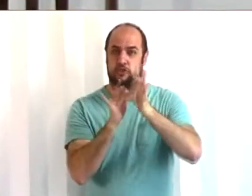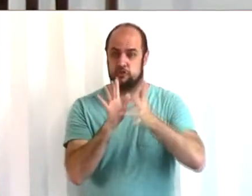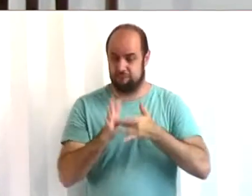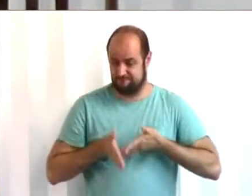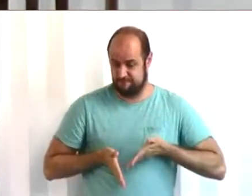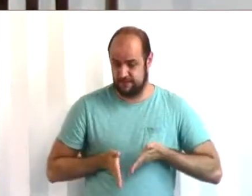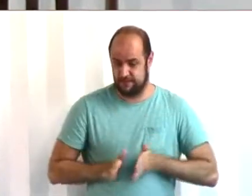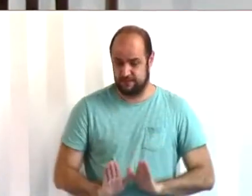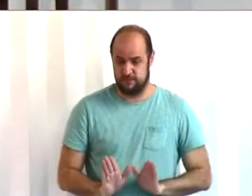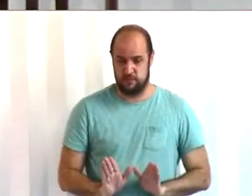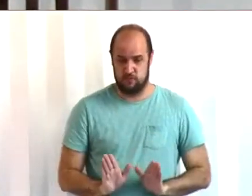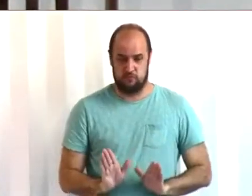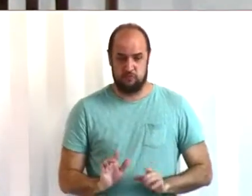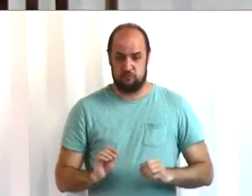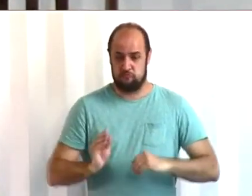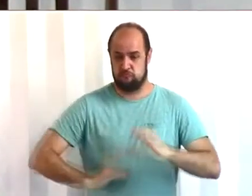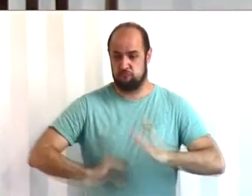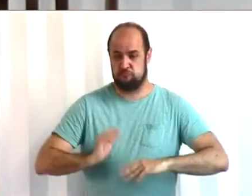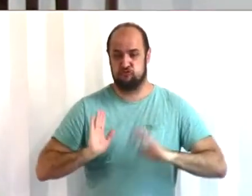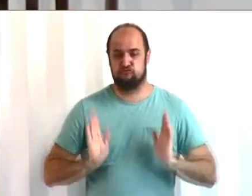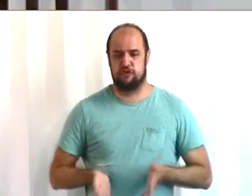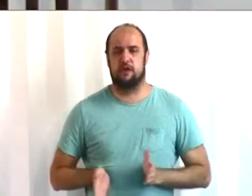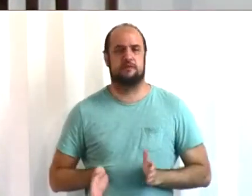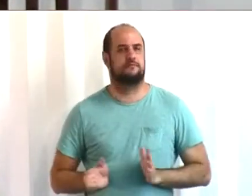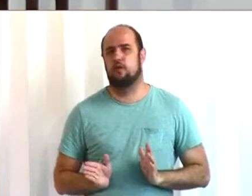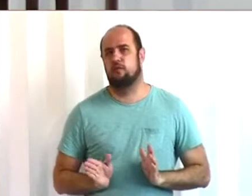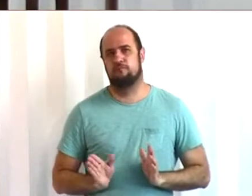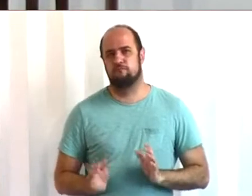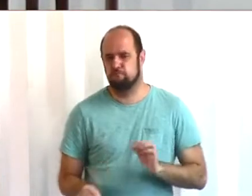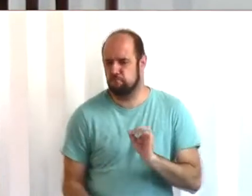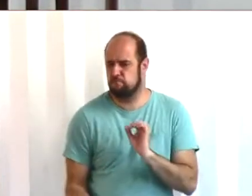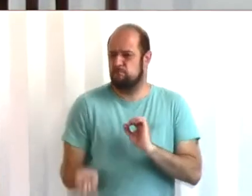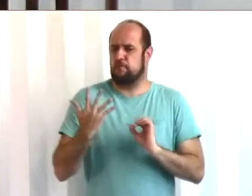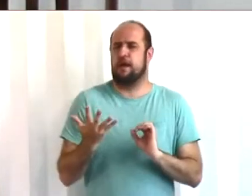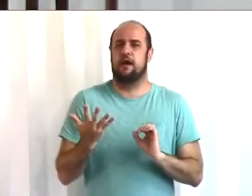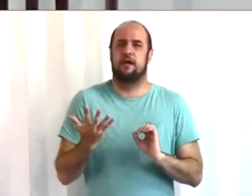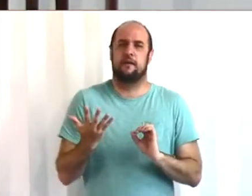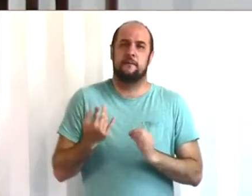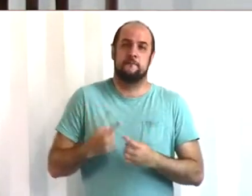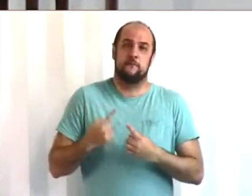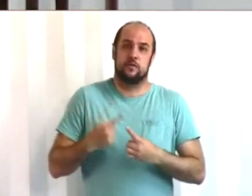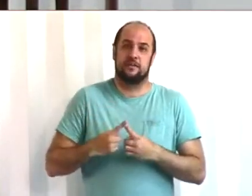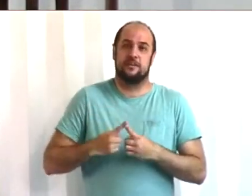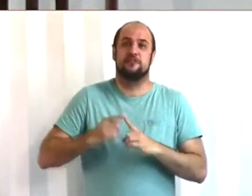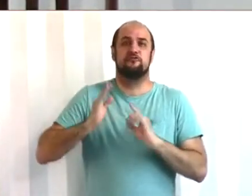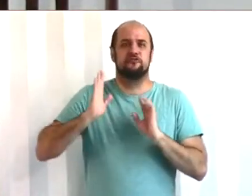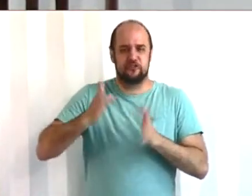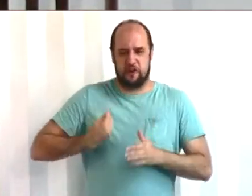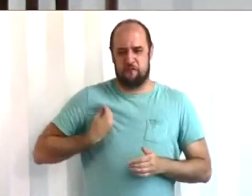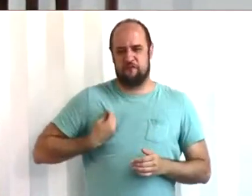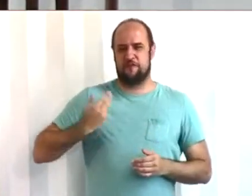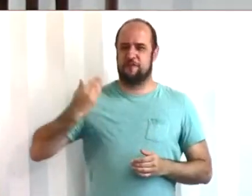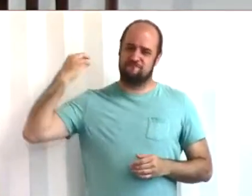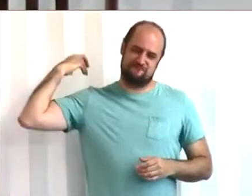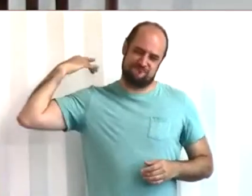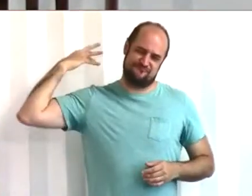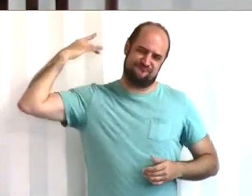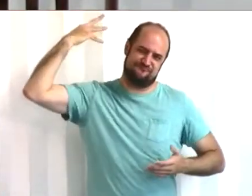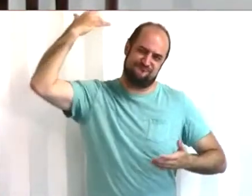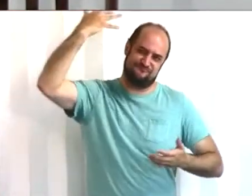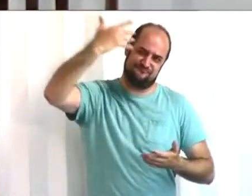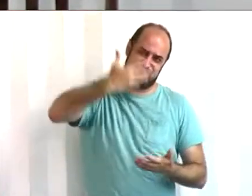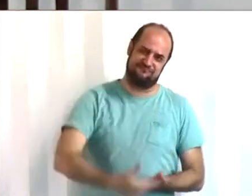nasceu como ser criado, ele foi manifestado, ele já existia. Deixa eu dizer para você que